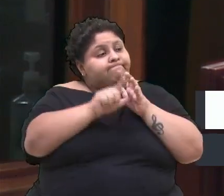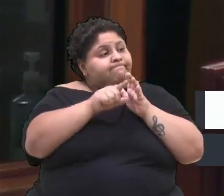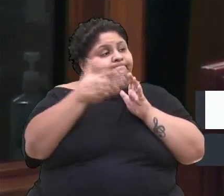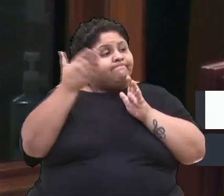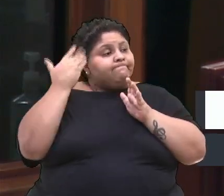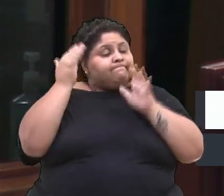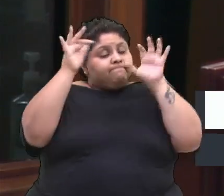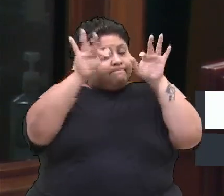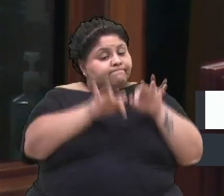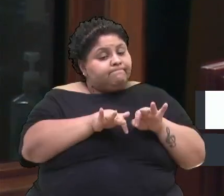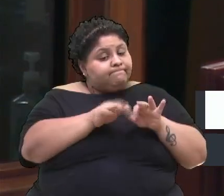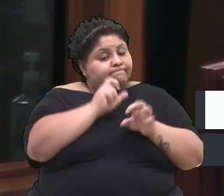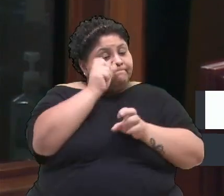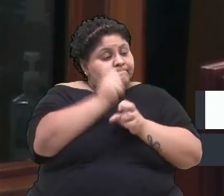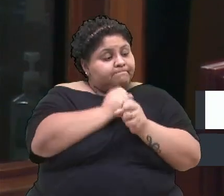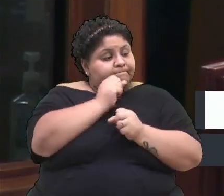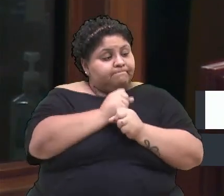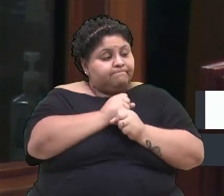concluir o ano,